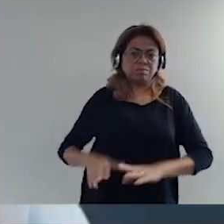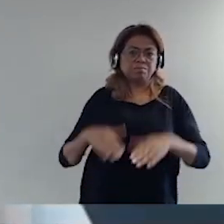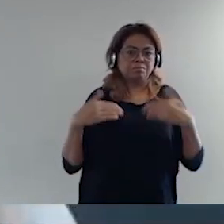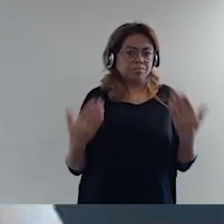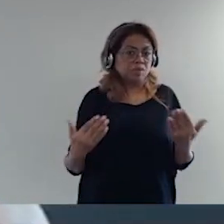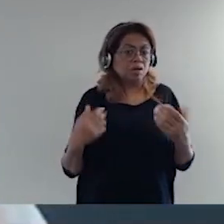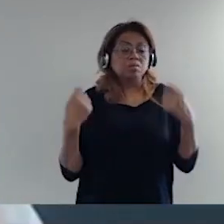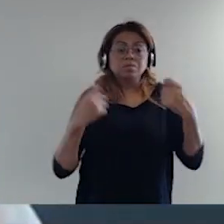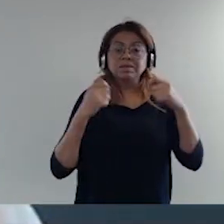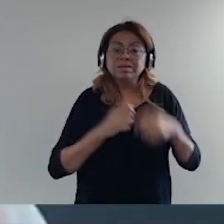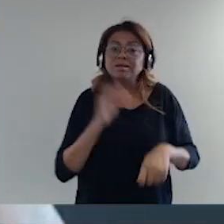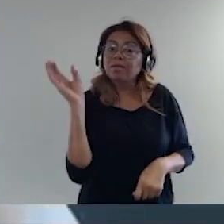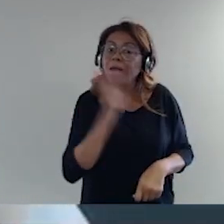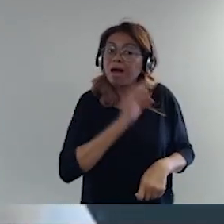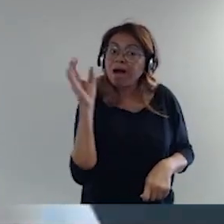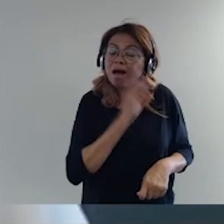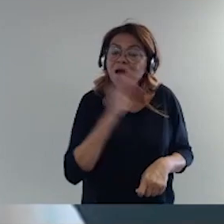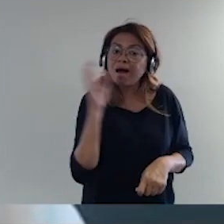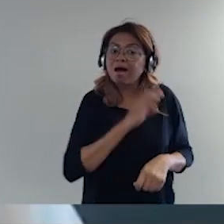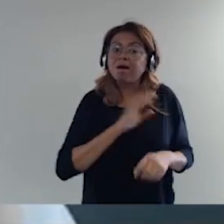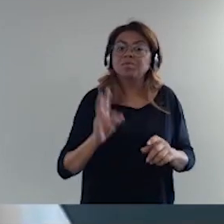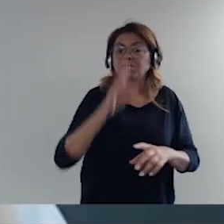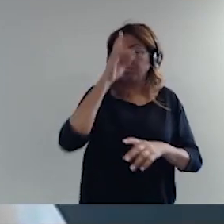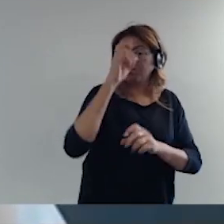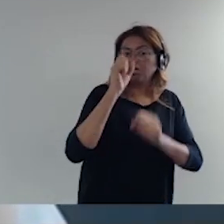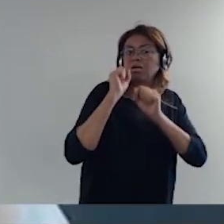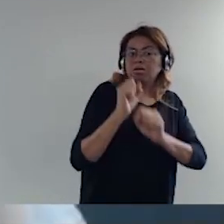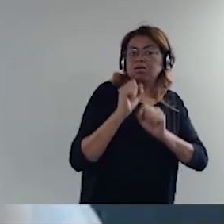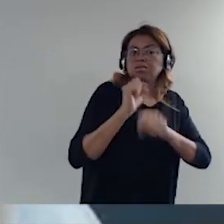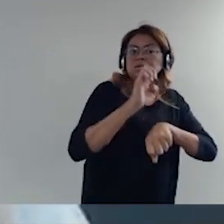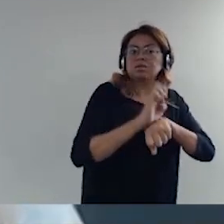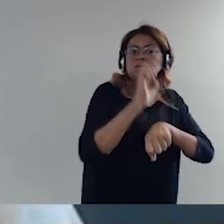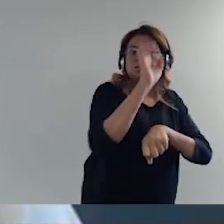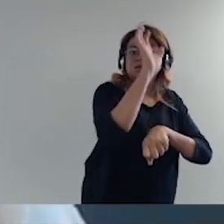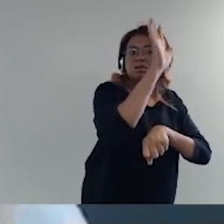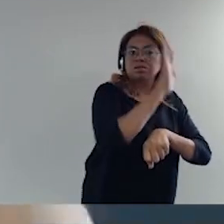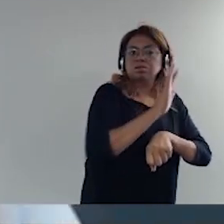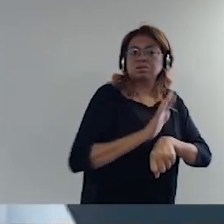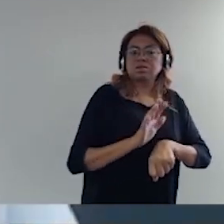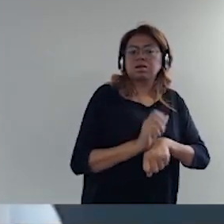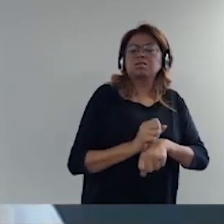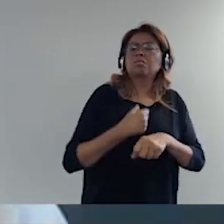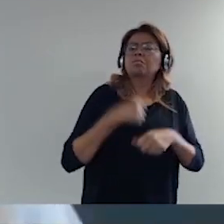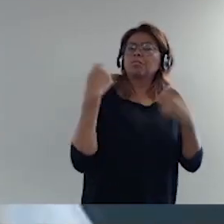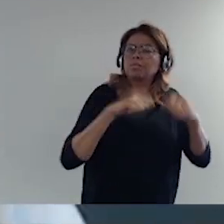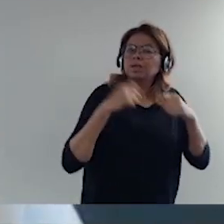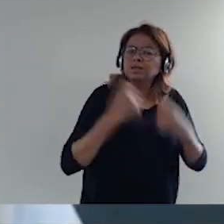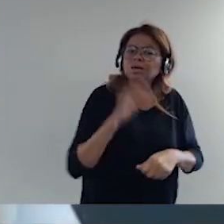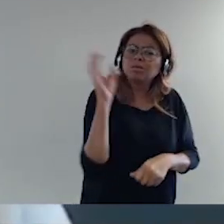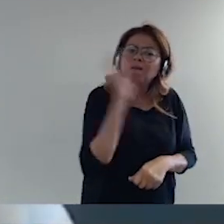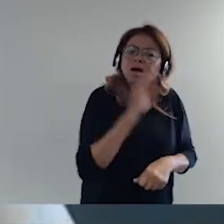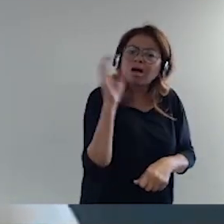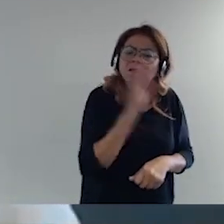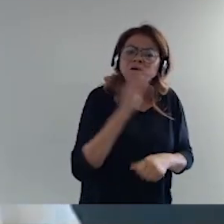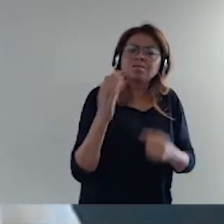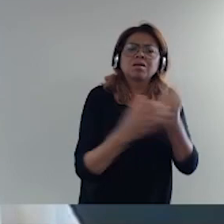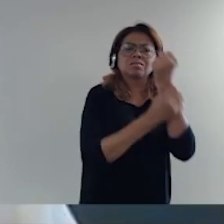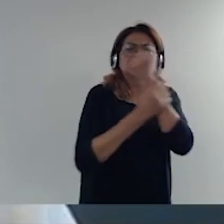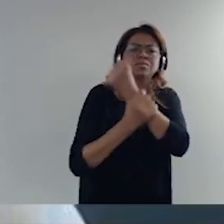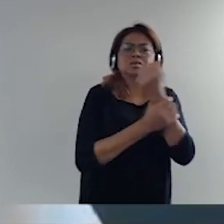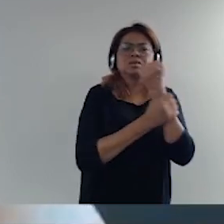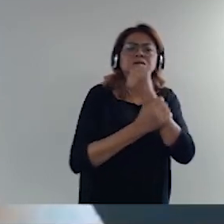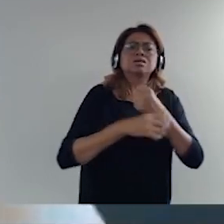Precisamos urgentemente fortalecer os estados, precisamos urgentemente fortalecer